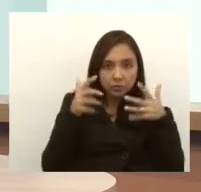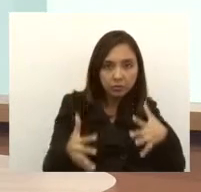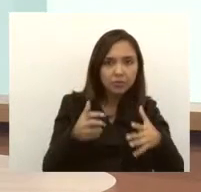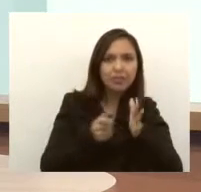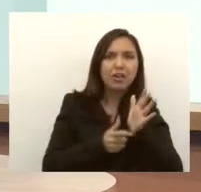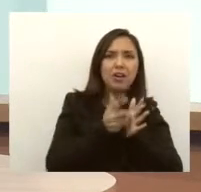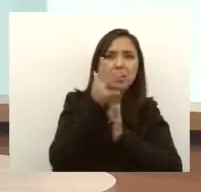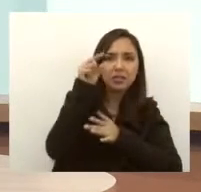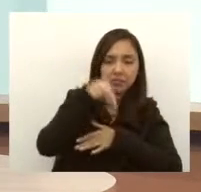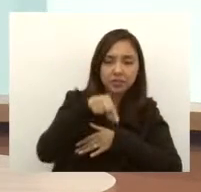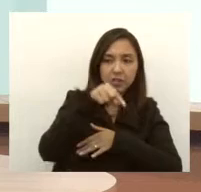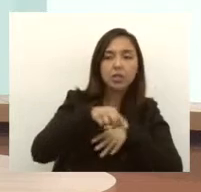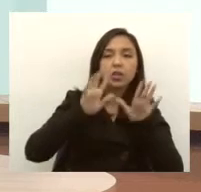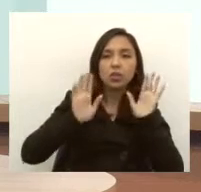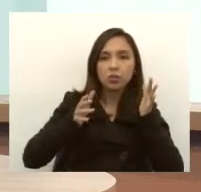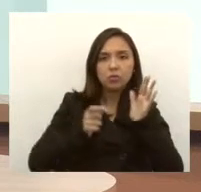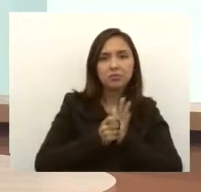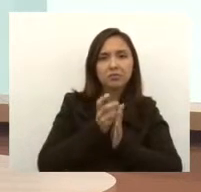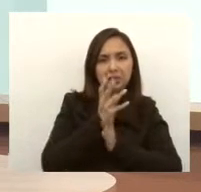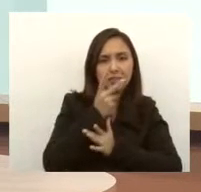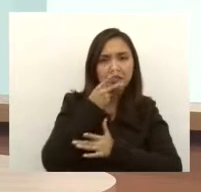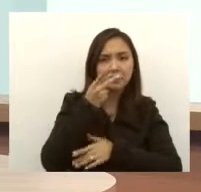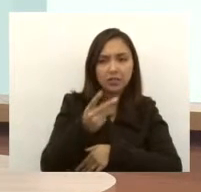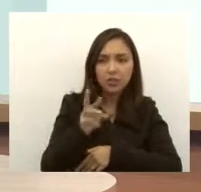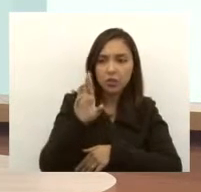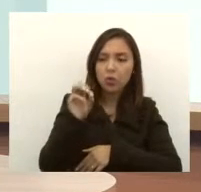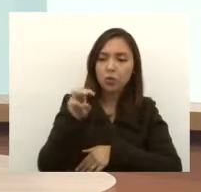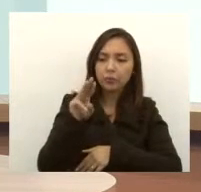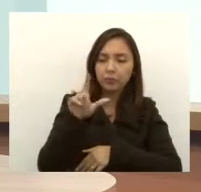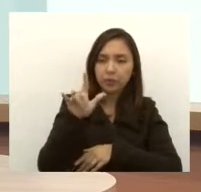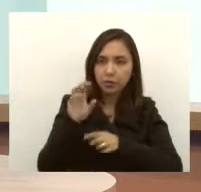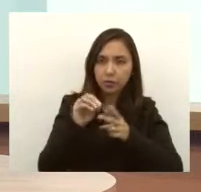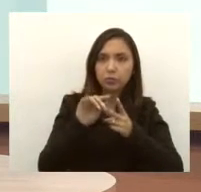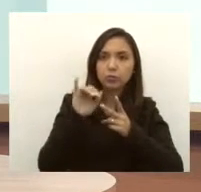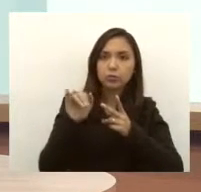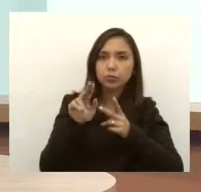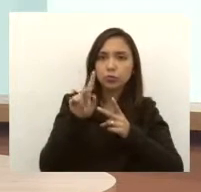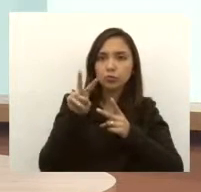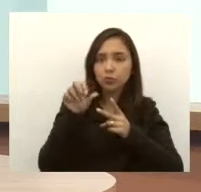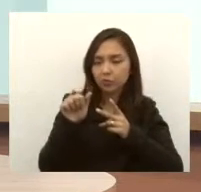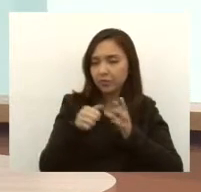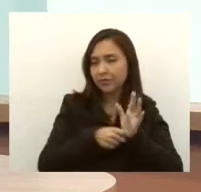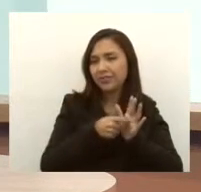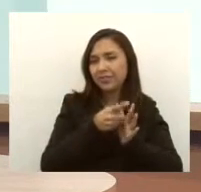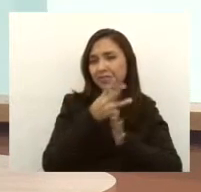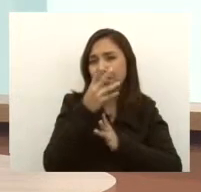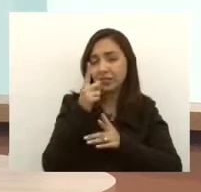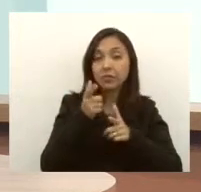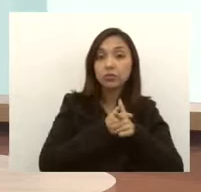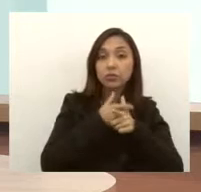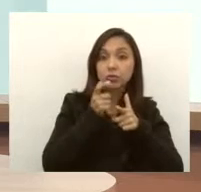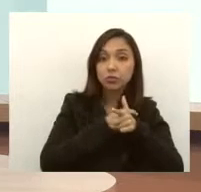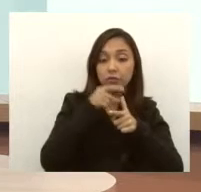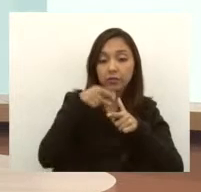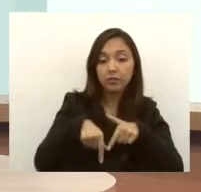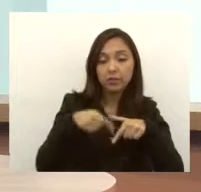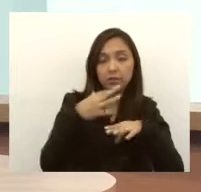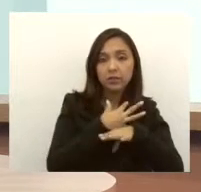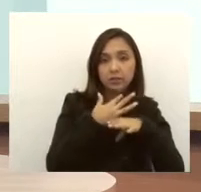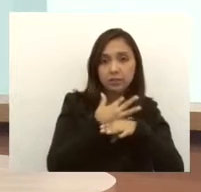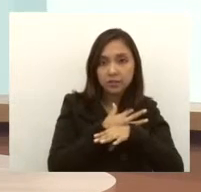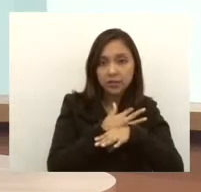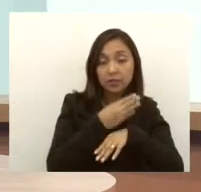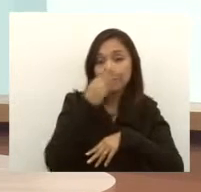várias vezes, eu já disse várias vezes, vereador Romildo, vereador Gilvan, falamos várias vezes das dívidas da nossa cidade.